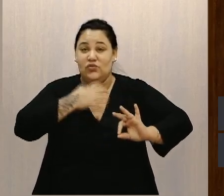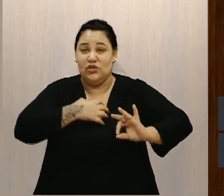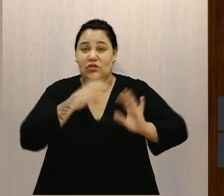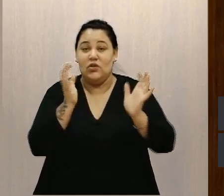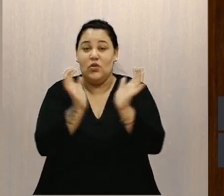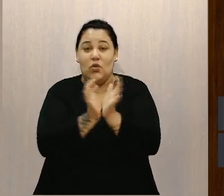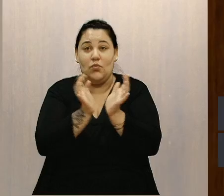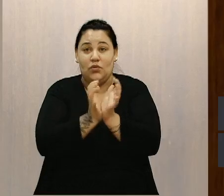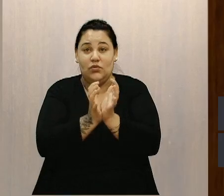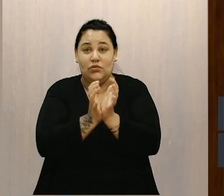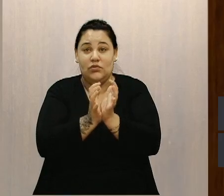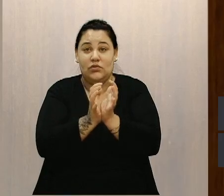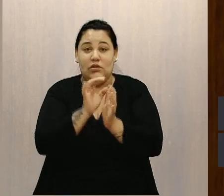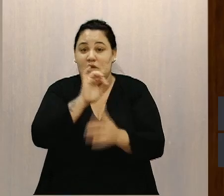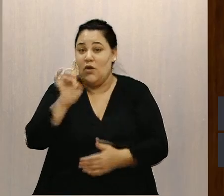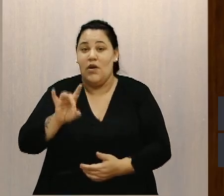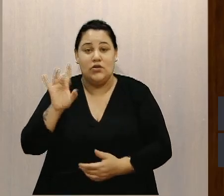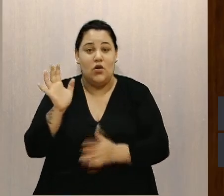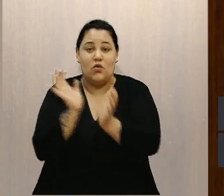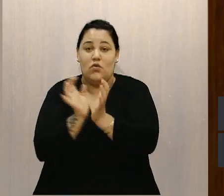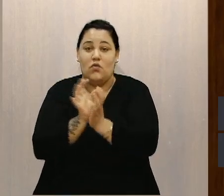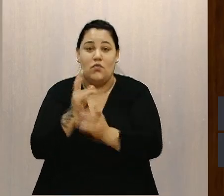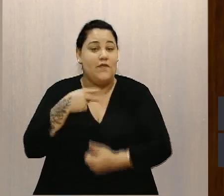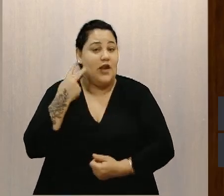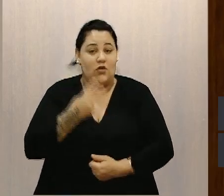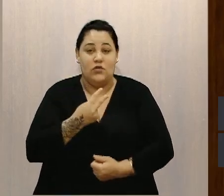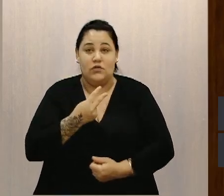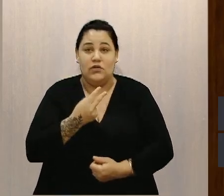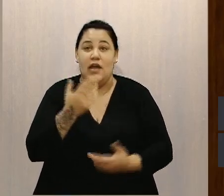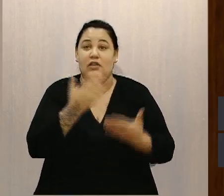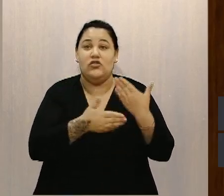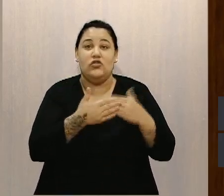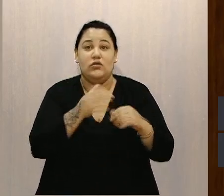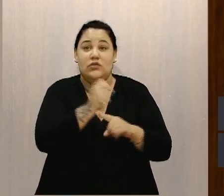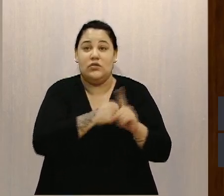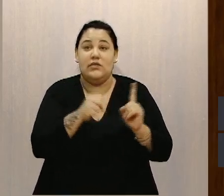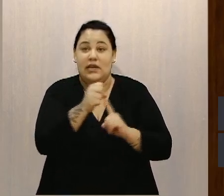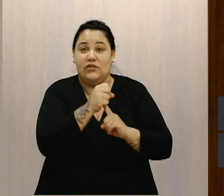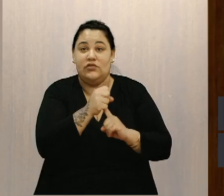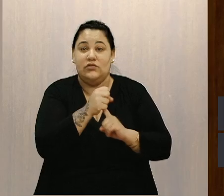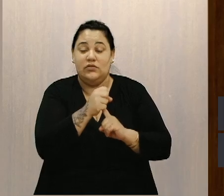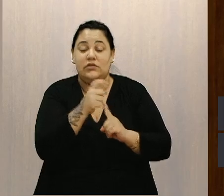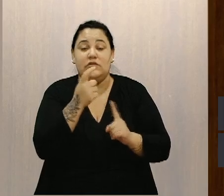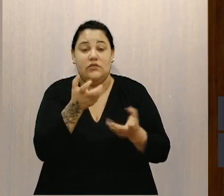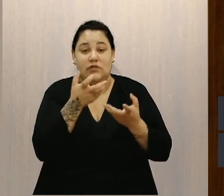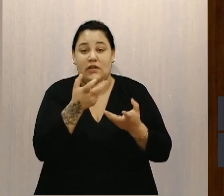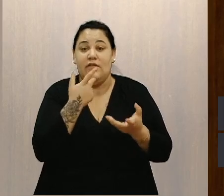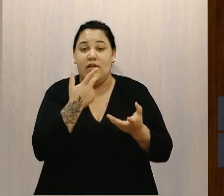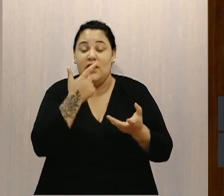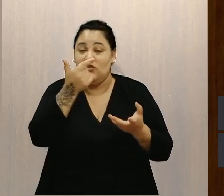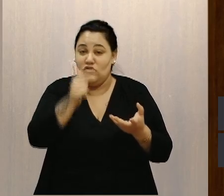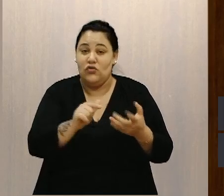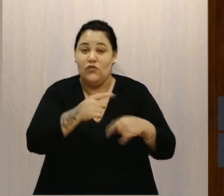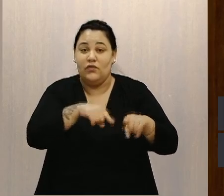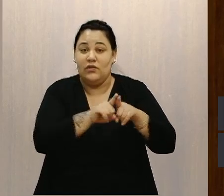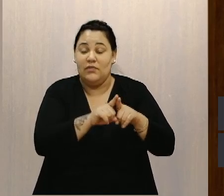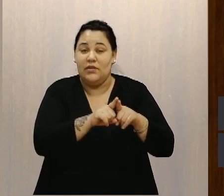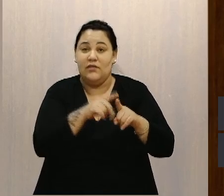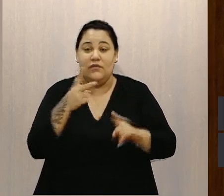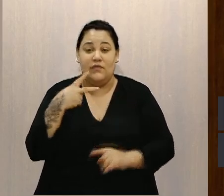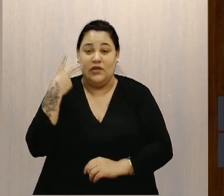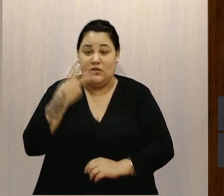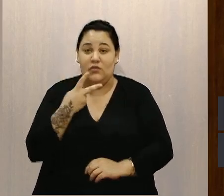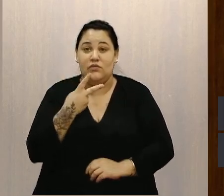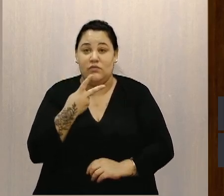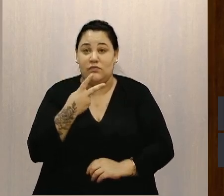coletiva. E não é só coletiva dos vereadores, é de toda a sociedade. E eu queria reforçar aqui, vereador Bressan,